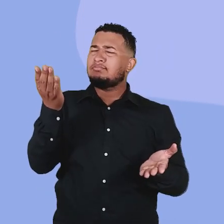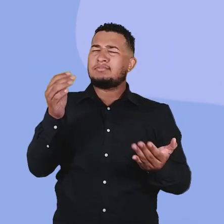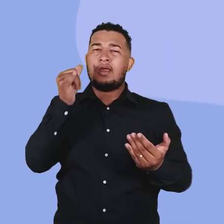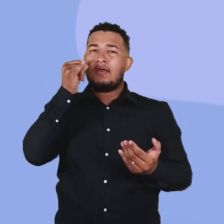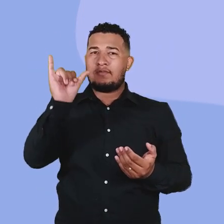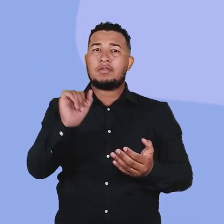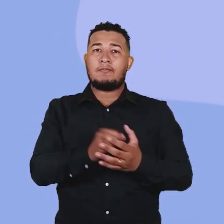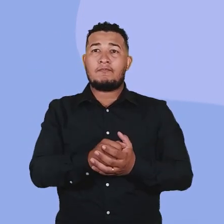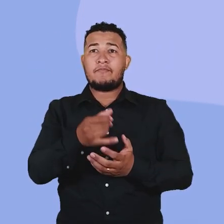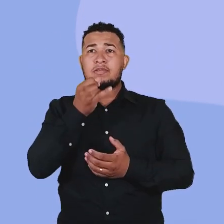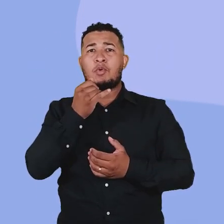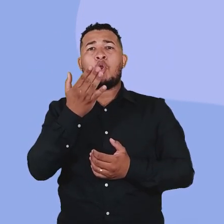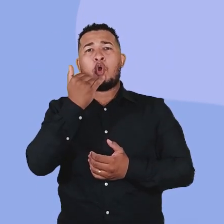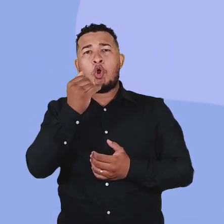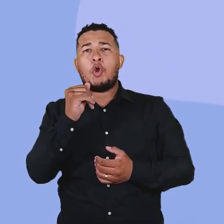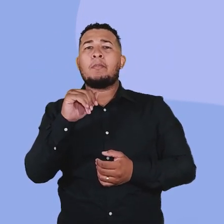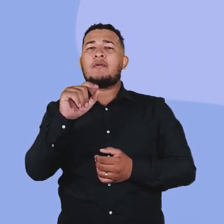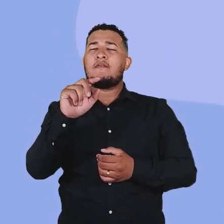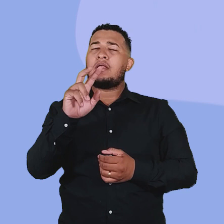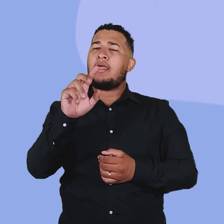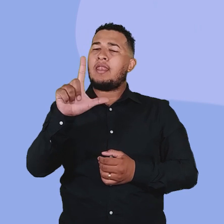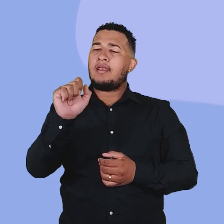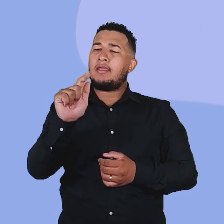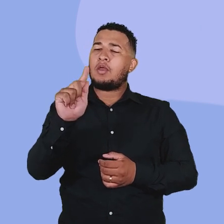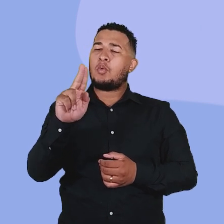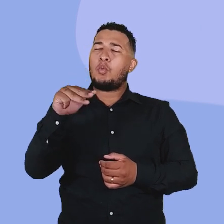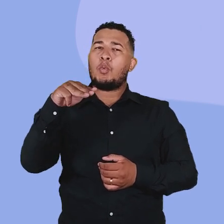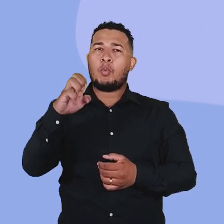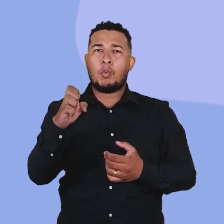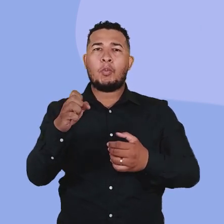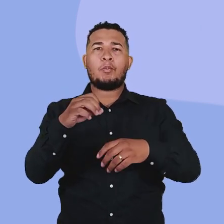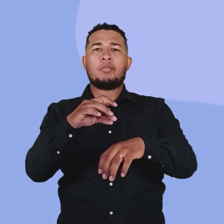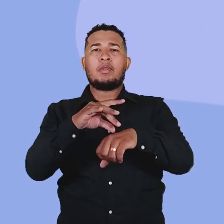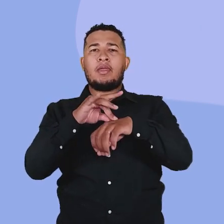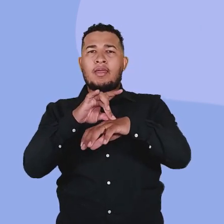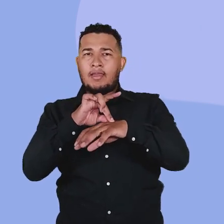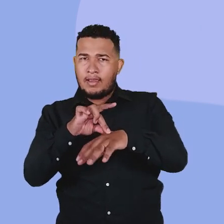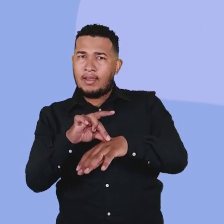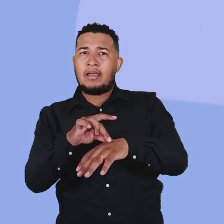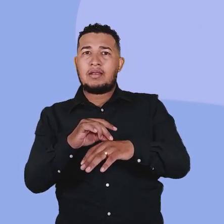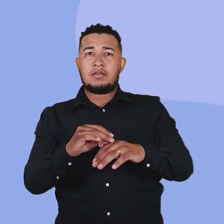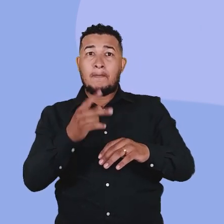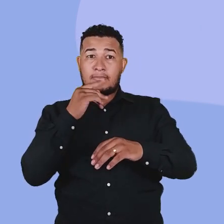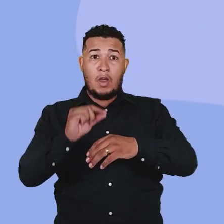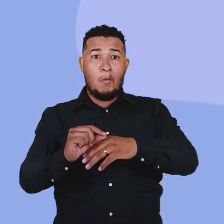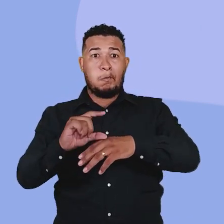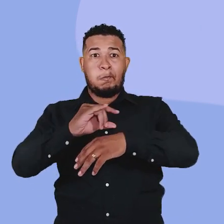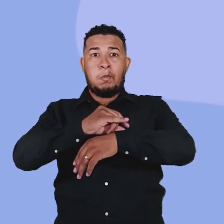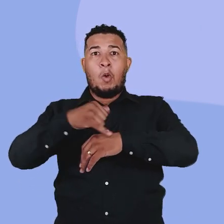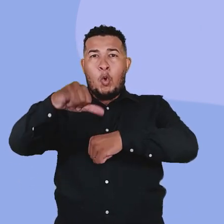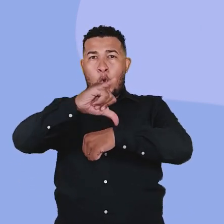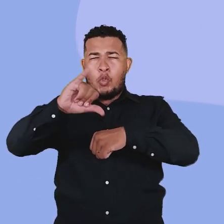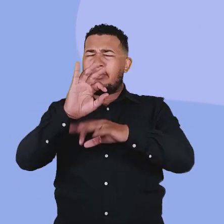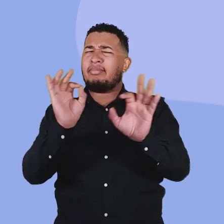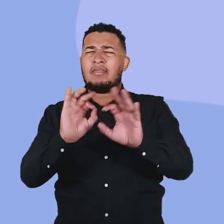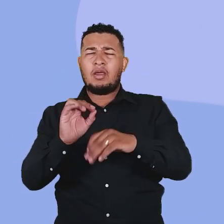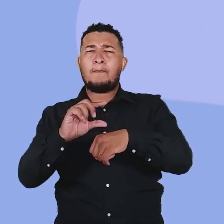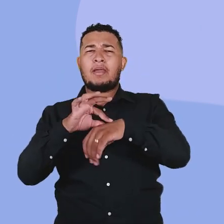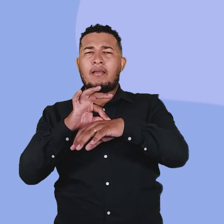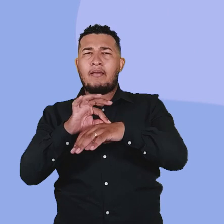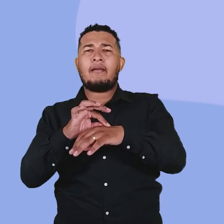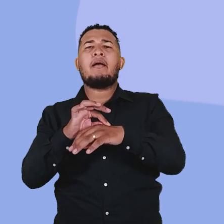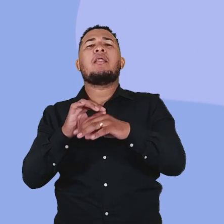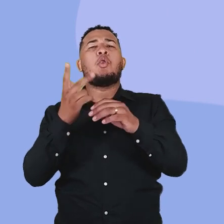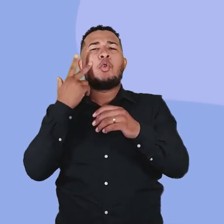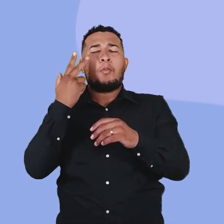hábitos saudáveis, consuma vegetais, legumes, verduras, carnes magras, carboidratos de qualidade e